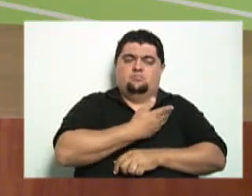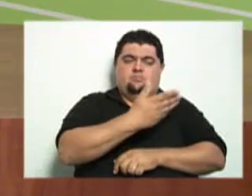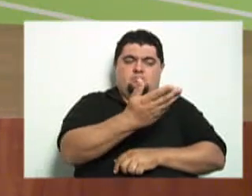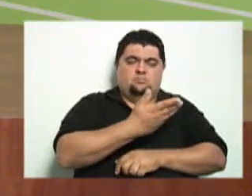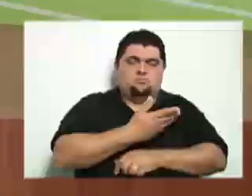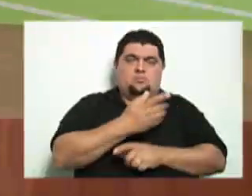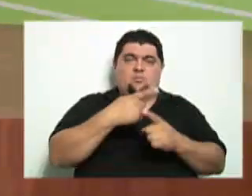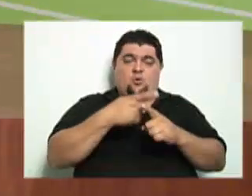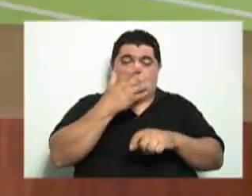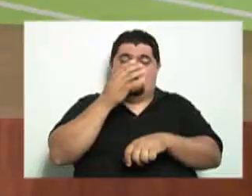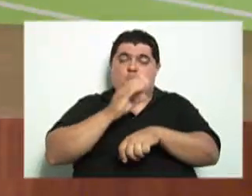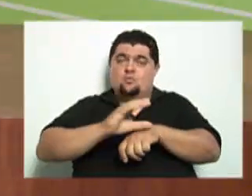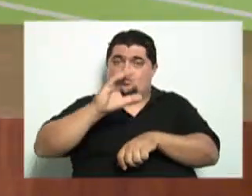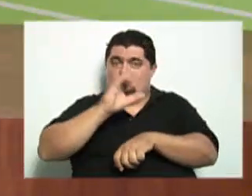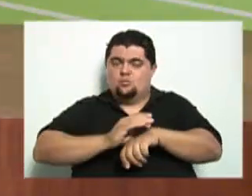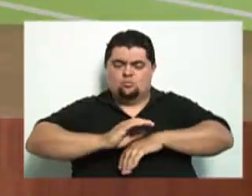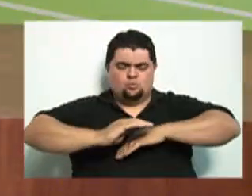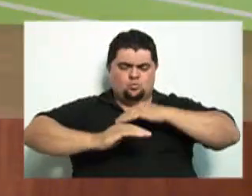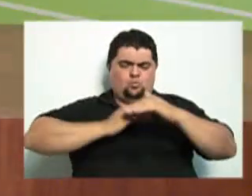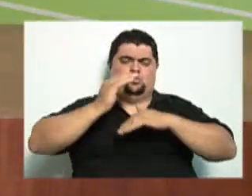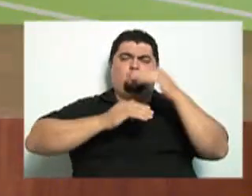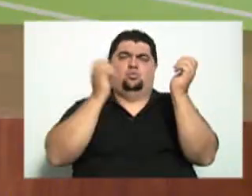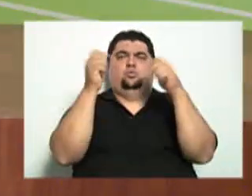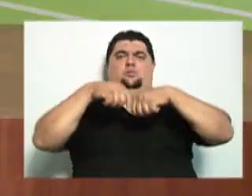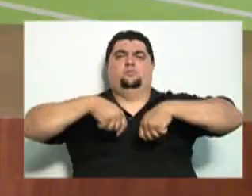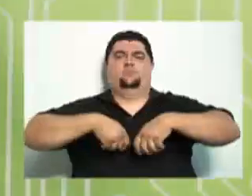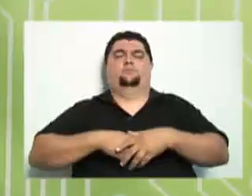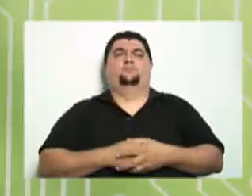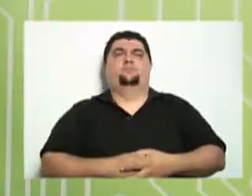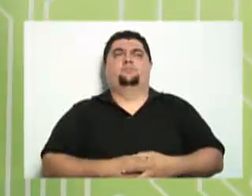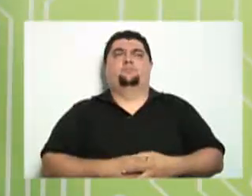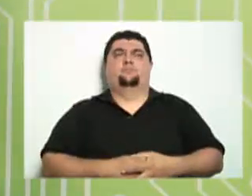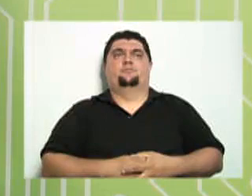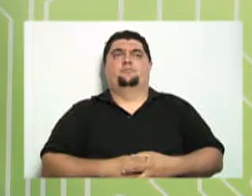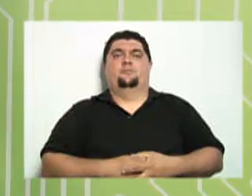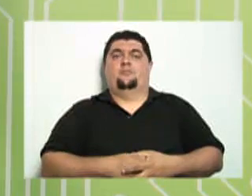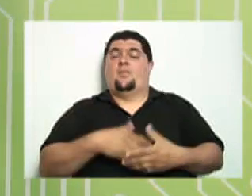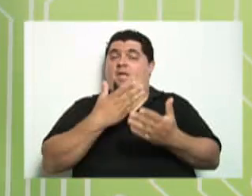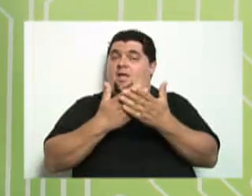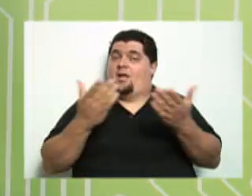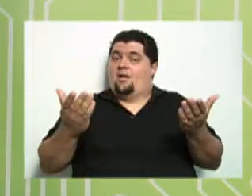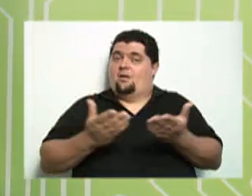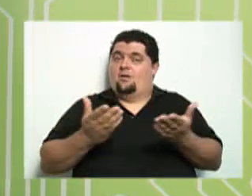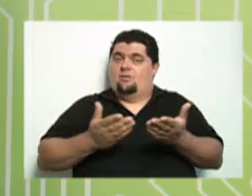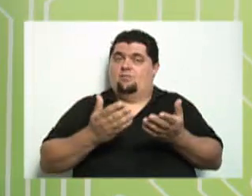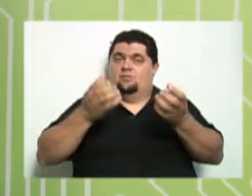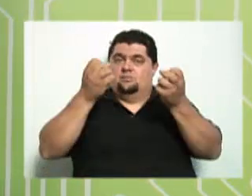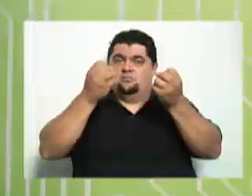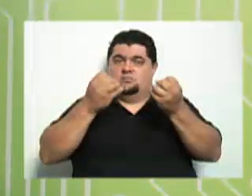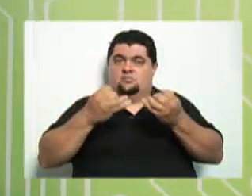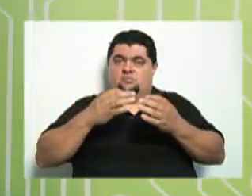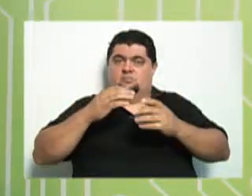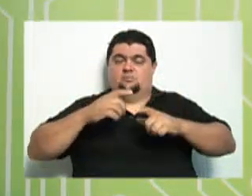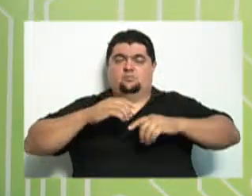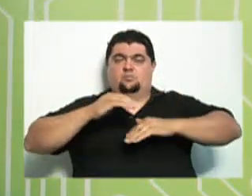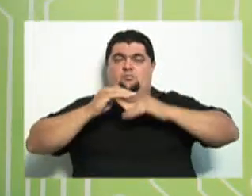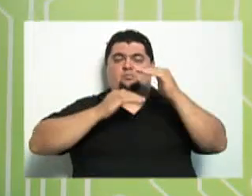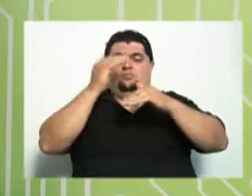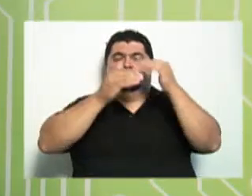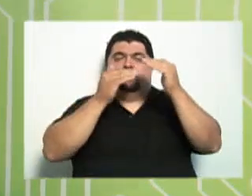seu curso continue da melhor forma possível. Gente, na aula de hoje nós falamos sobre desenvolvimento